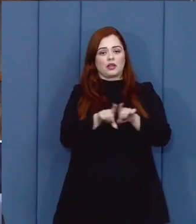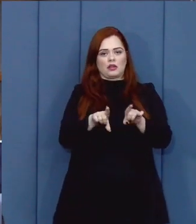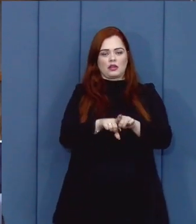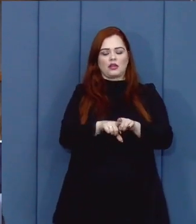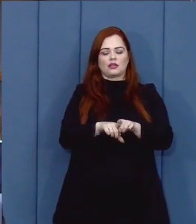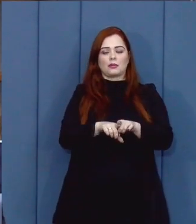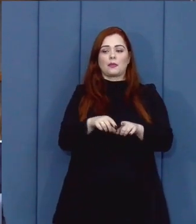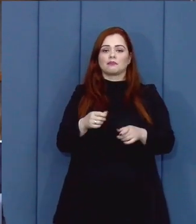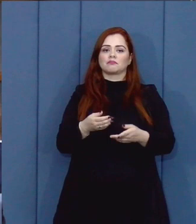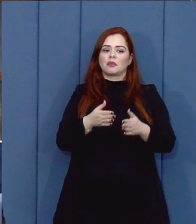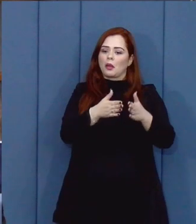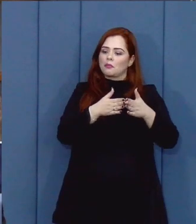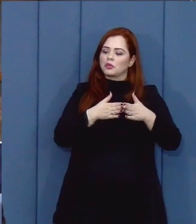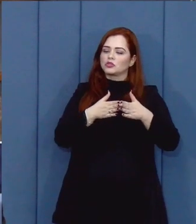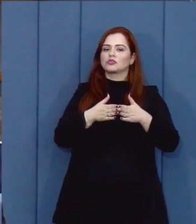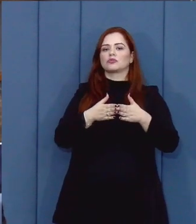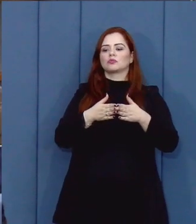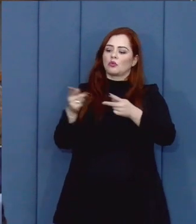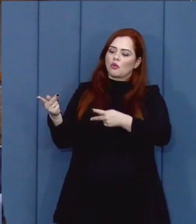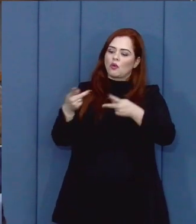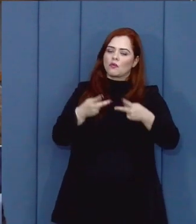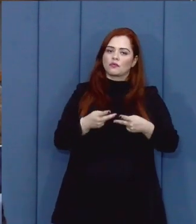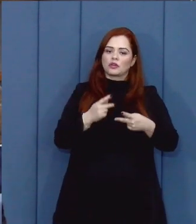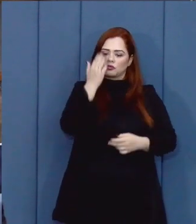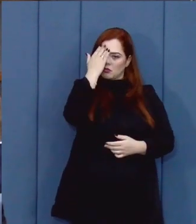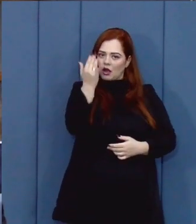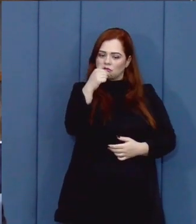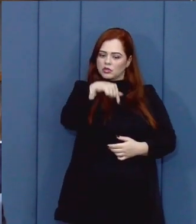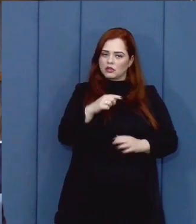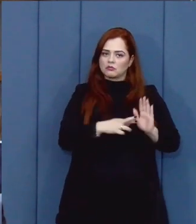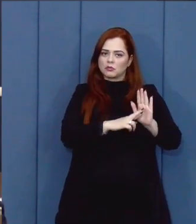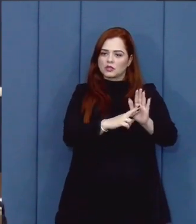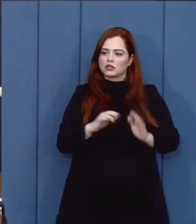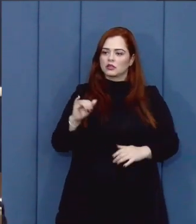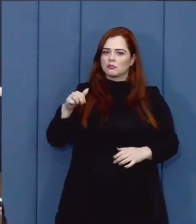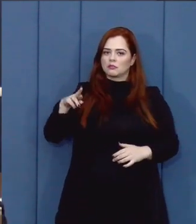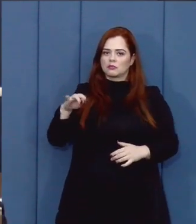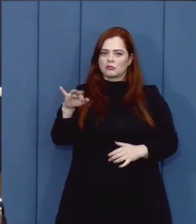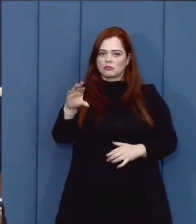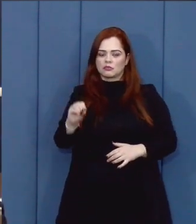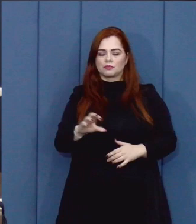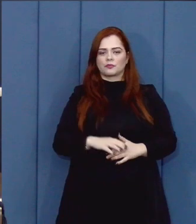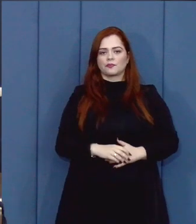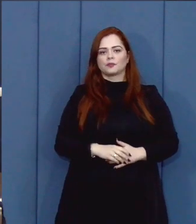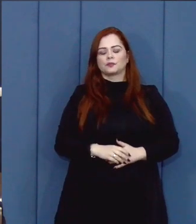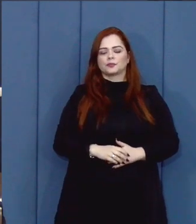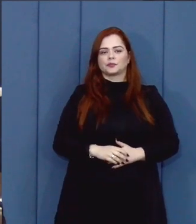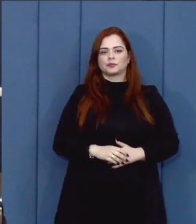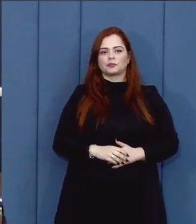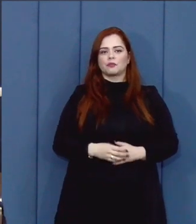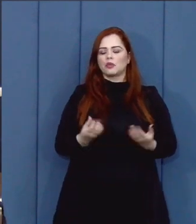deu o privilégio, a honra de estar aqui representando o INMETRO como